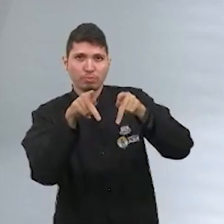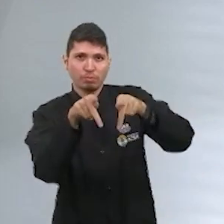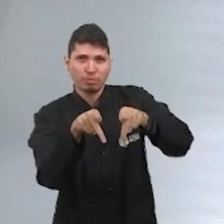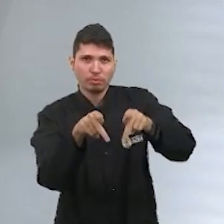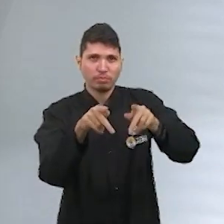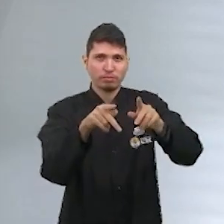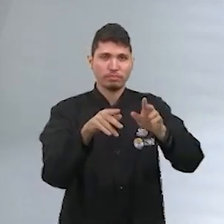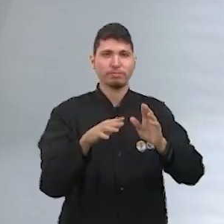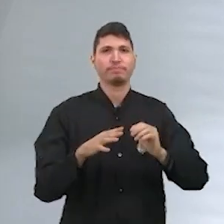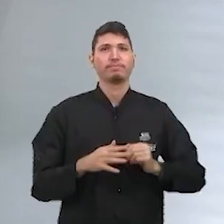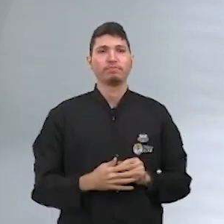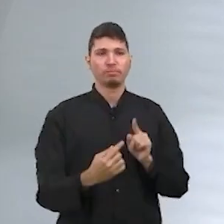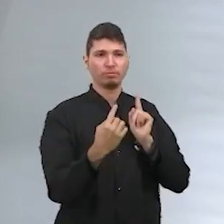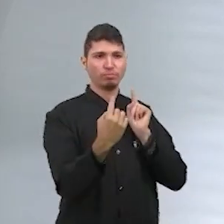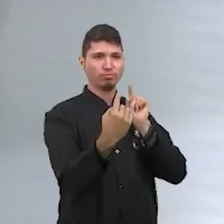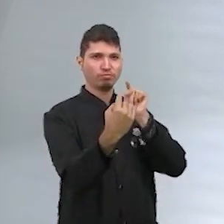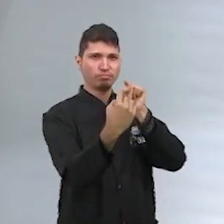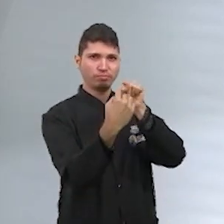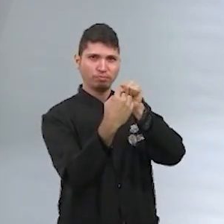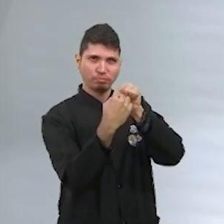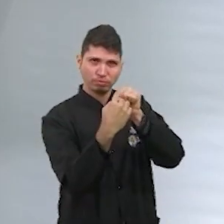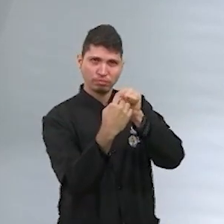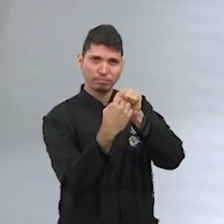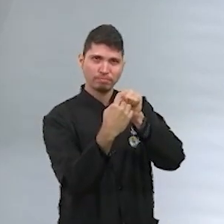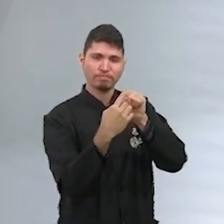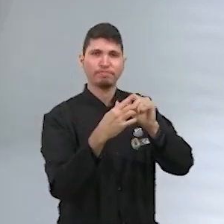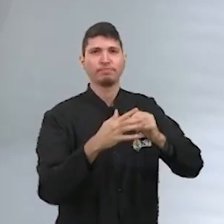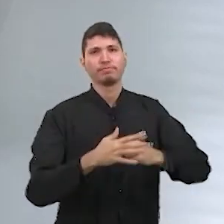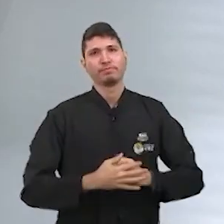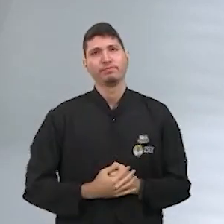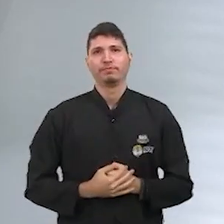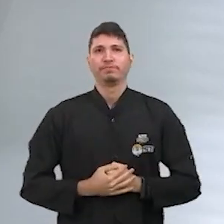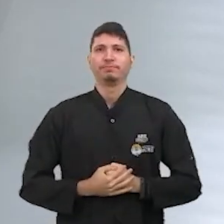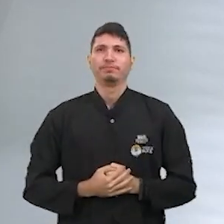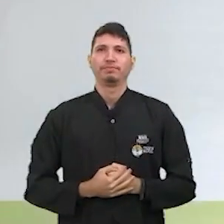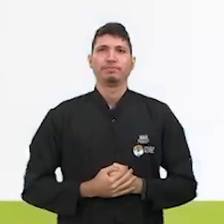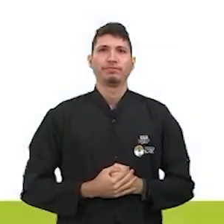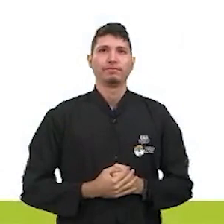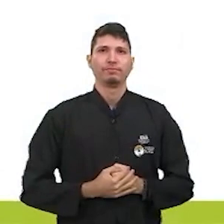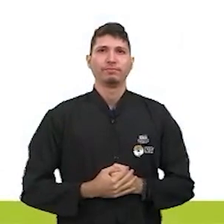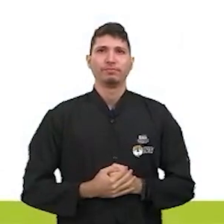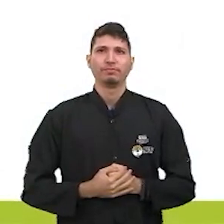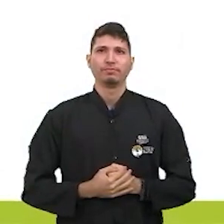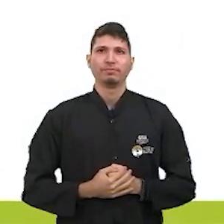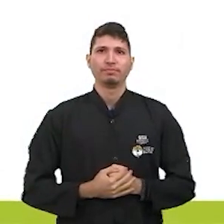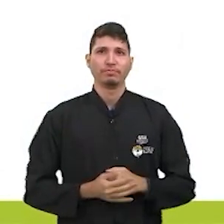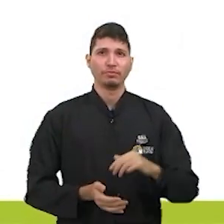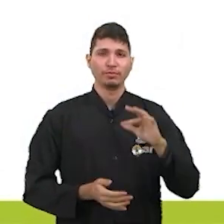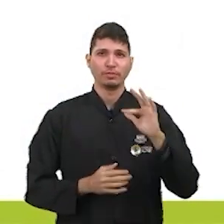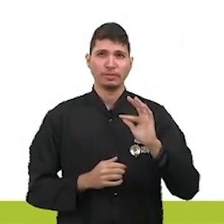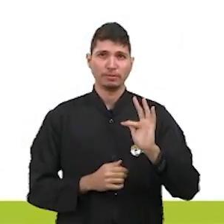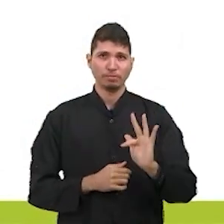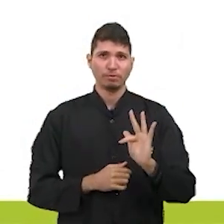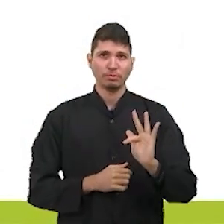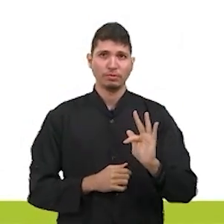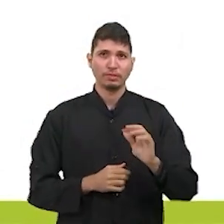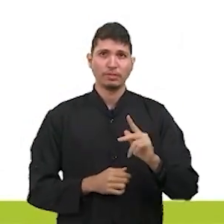assim sucessivamente. Vamos aqui. Forças de polo